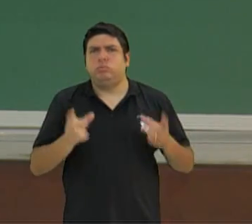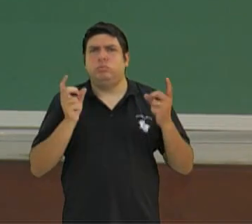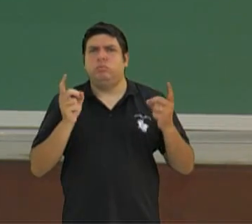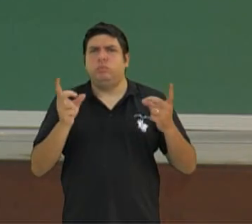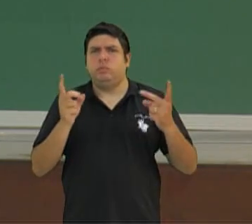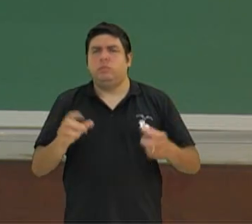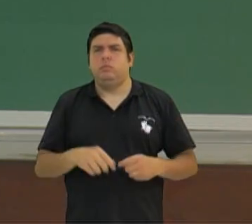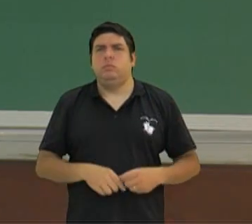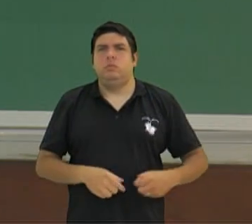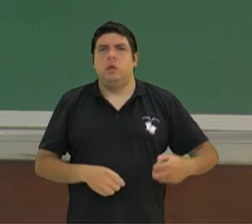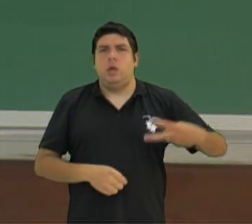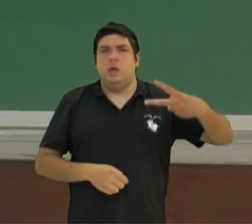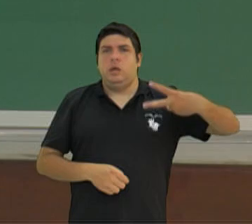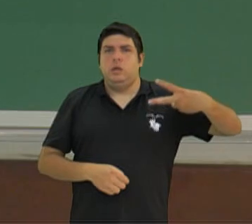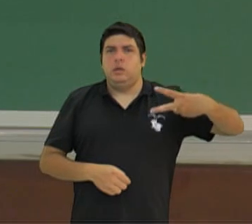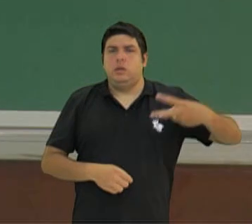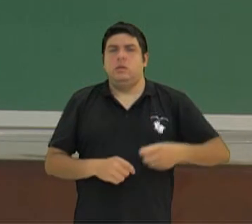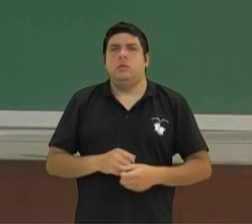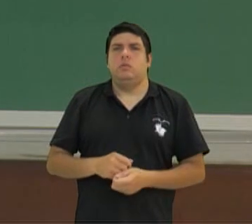Depois, em segundo, nós vamos ter lá com